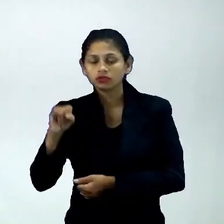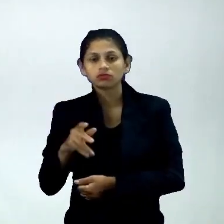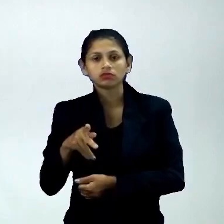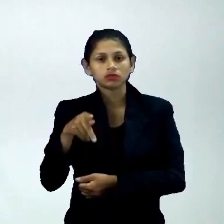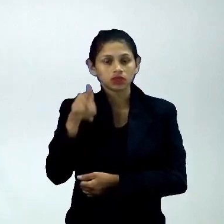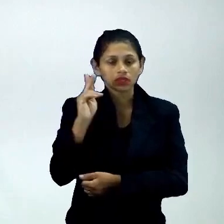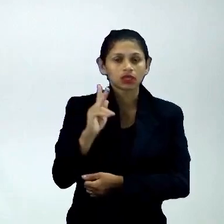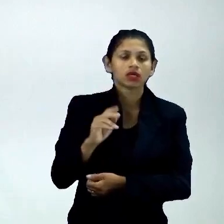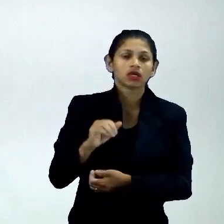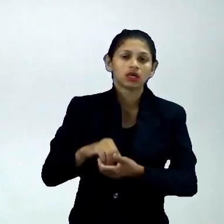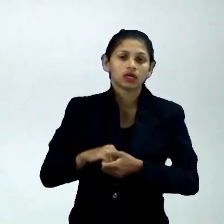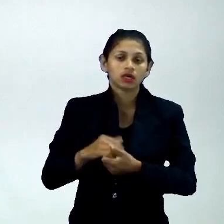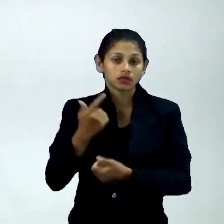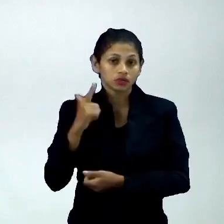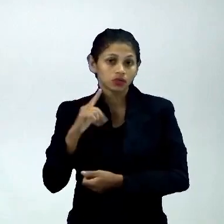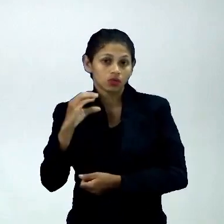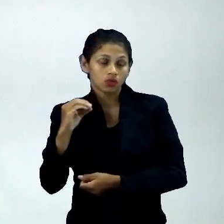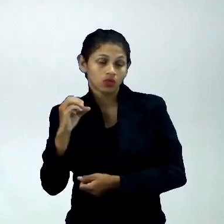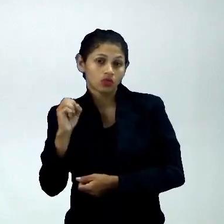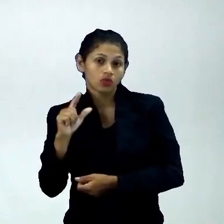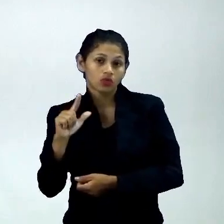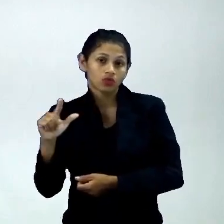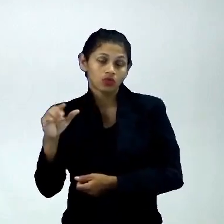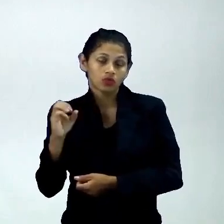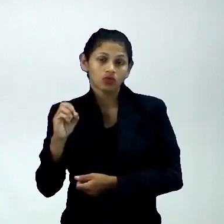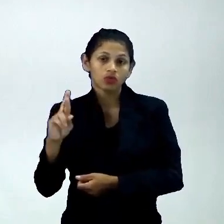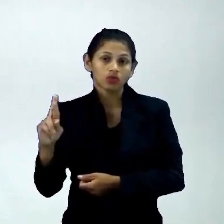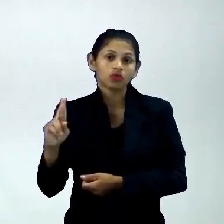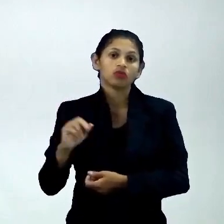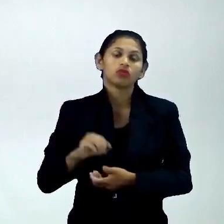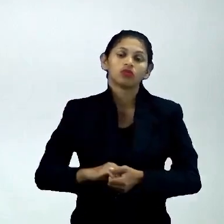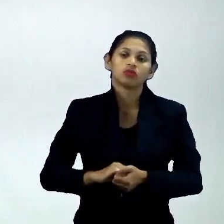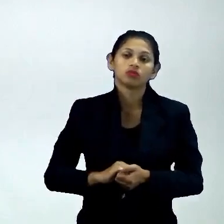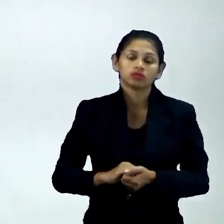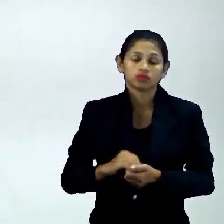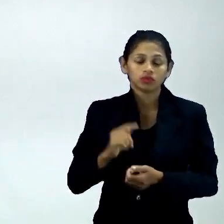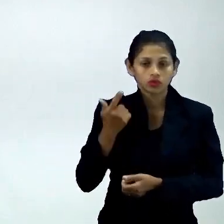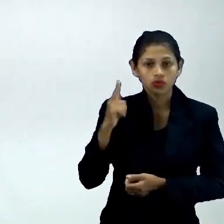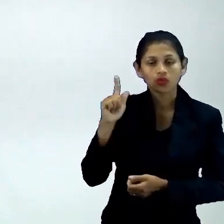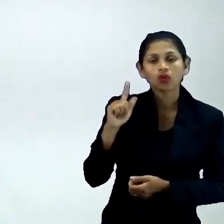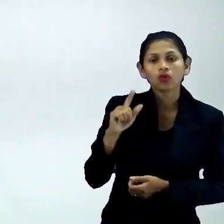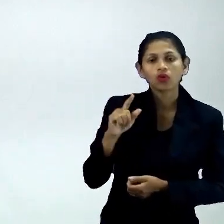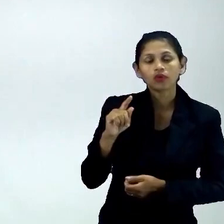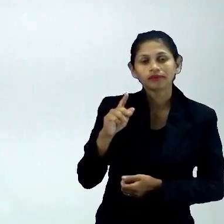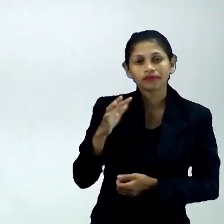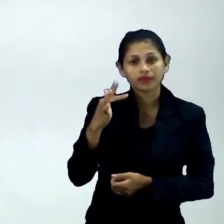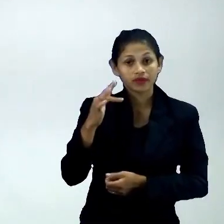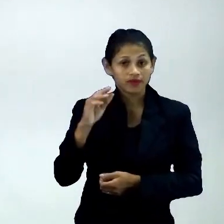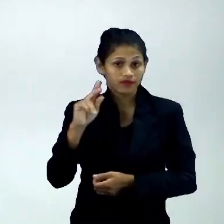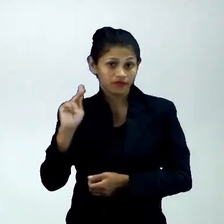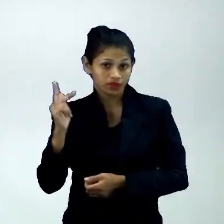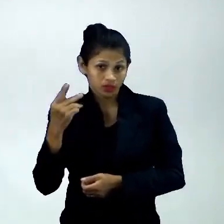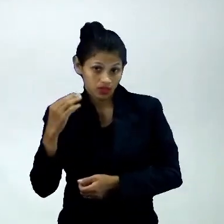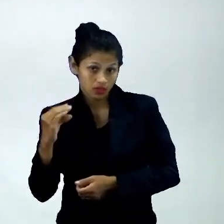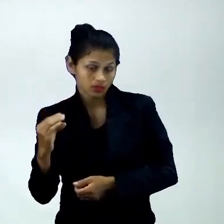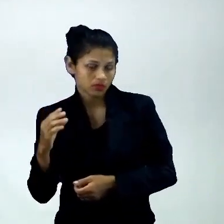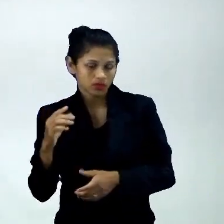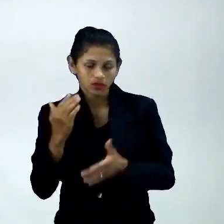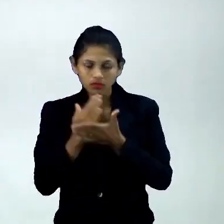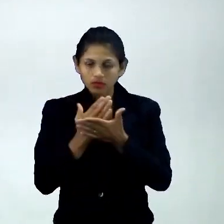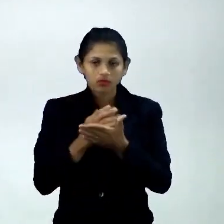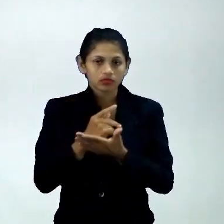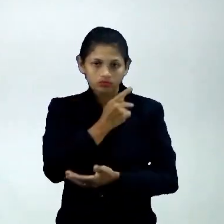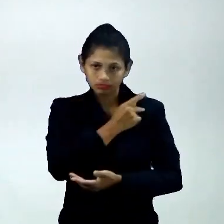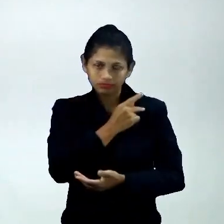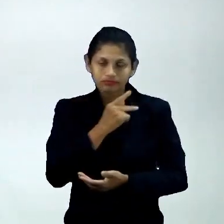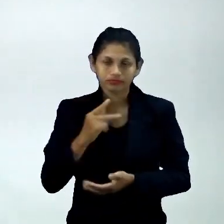muito, né, com as políticas dele para o processo aí de crescimento, né, da industrialização dentro do nosso país. Agora a gente vai,